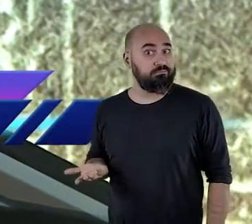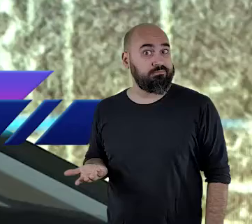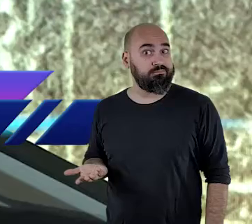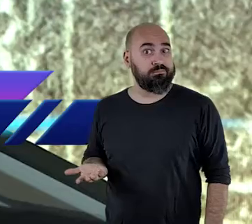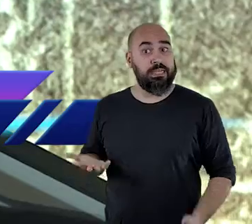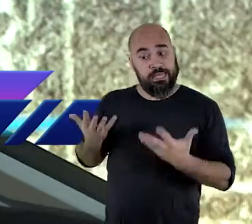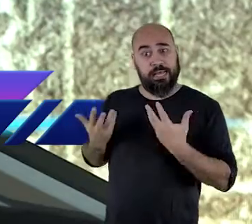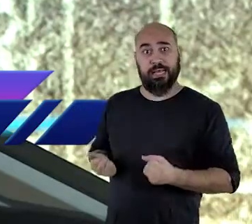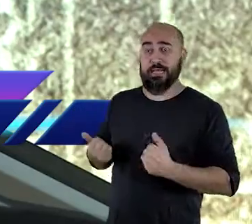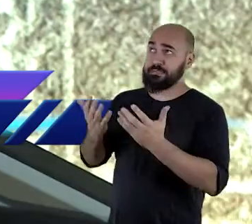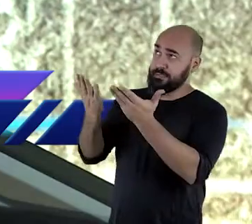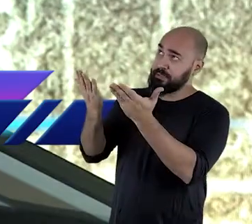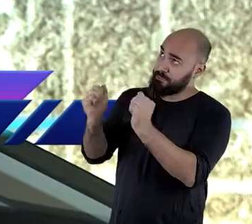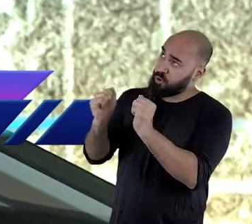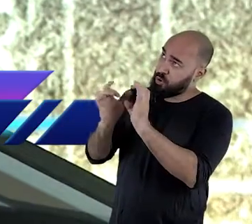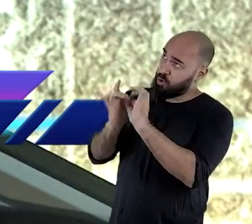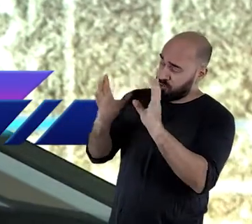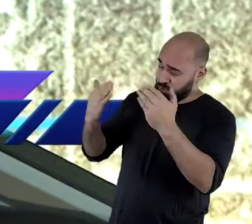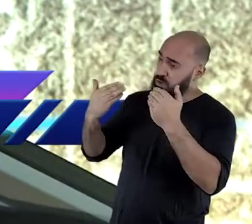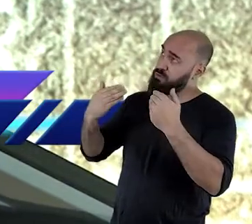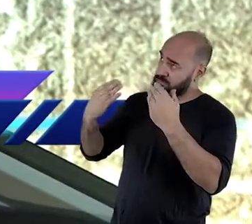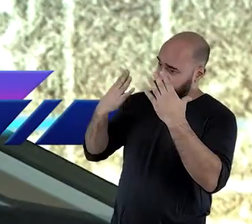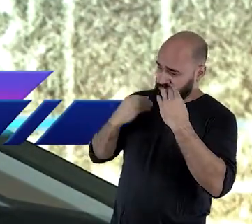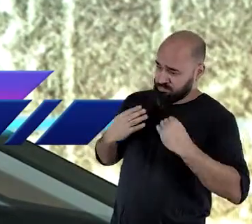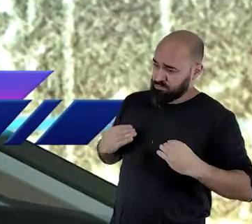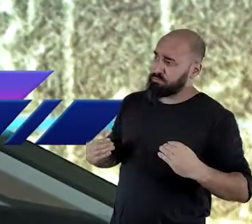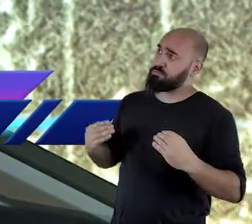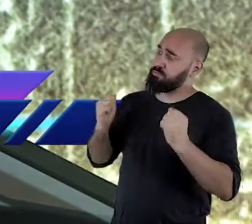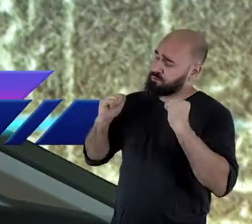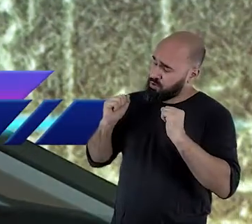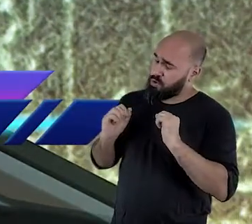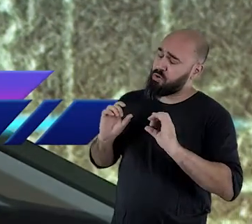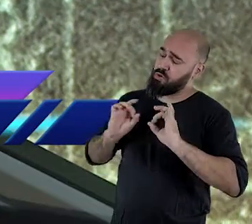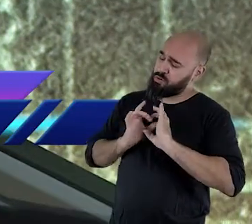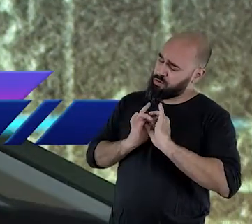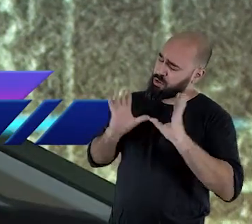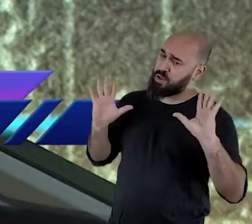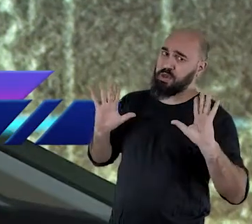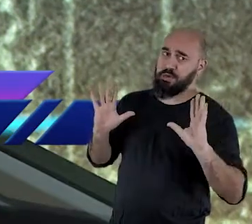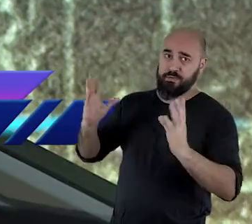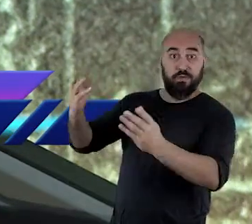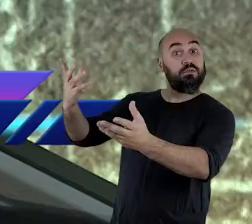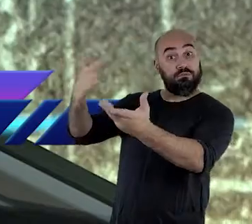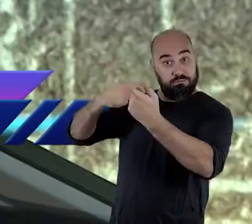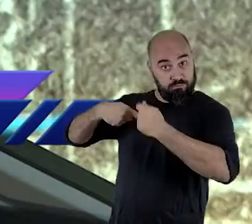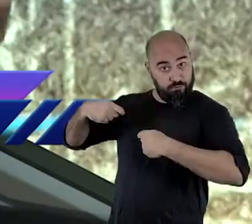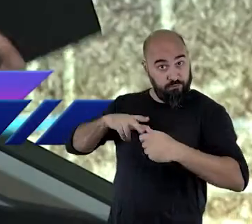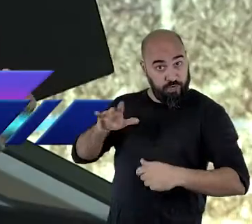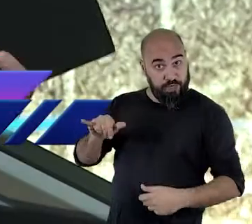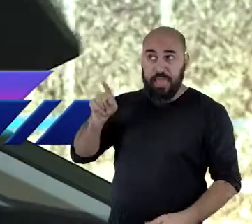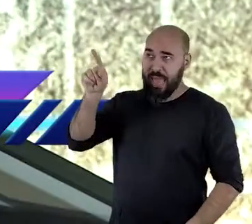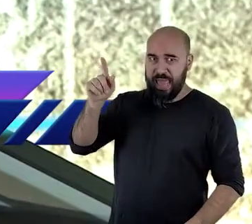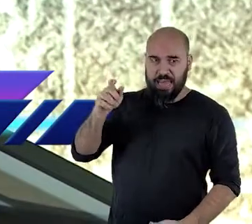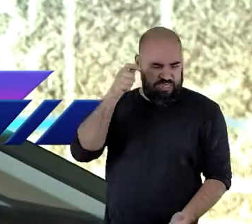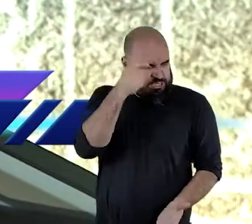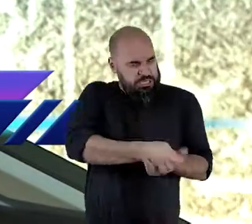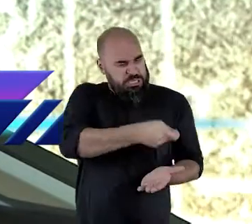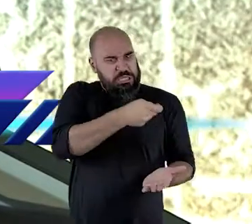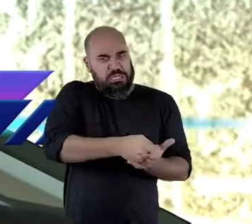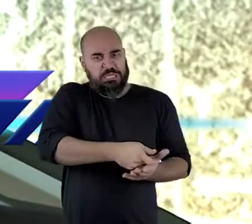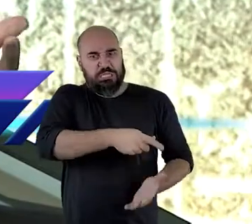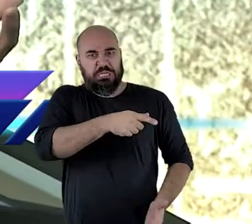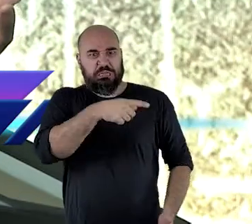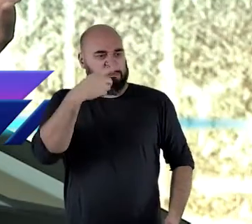faça. Deus nunca fará nada contra a sua vontade. Ele nos deu a liberdade de escolha.